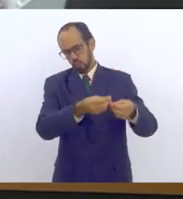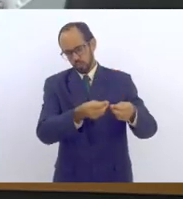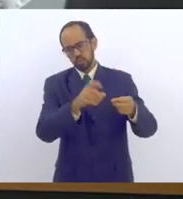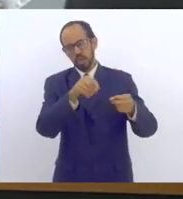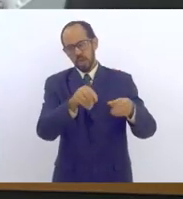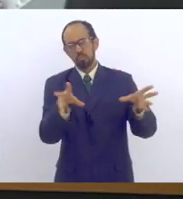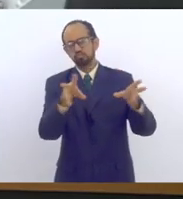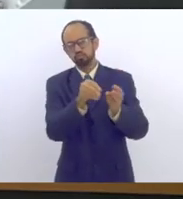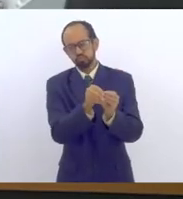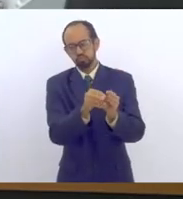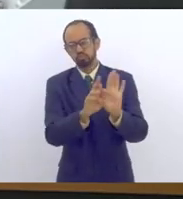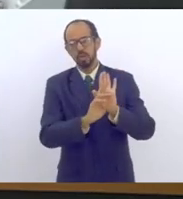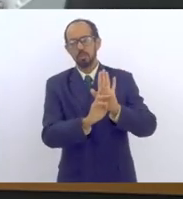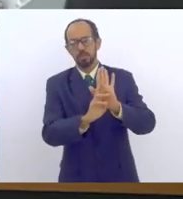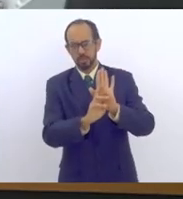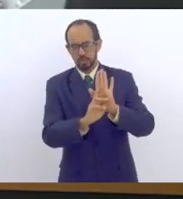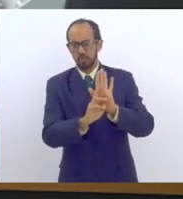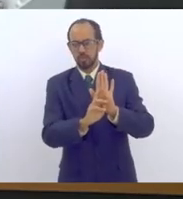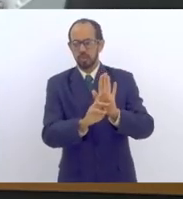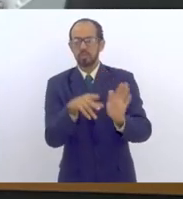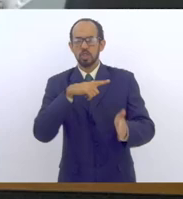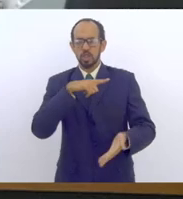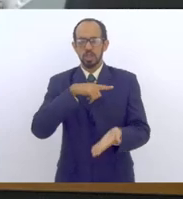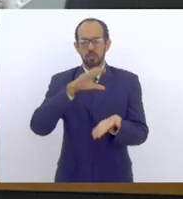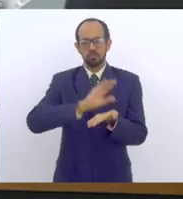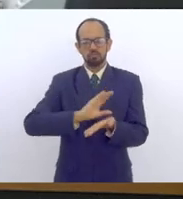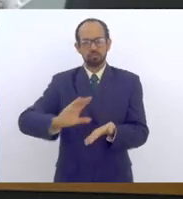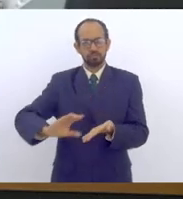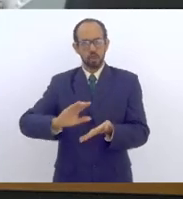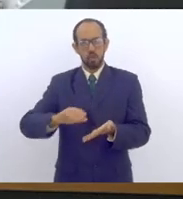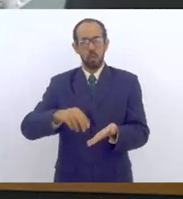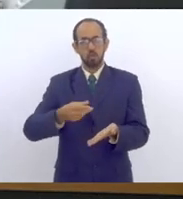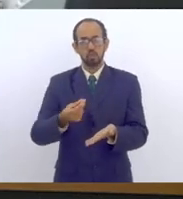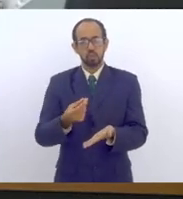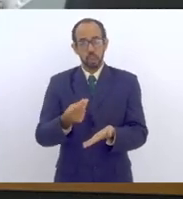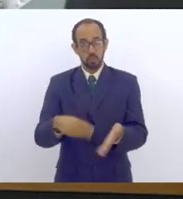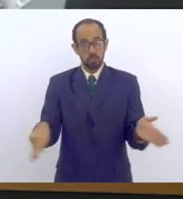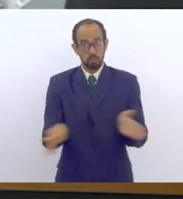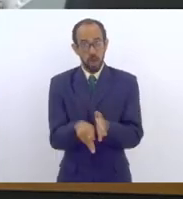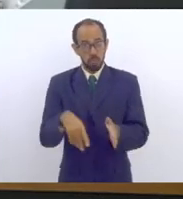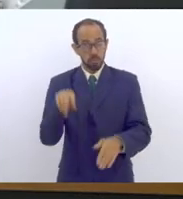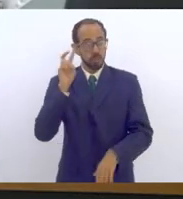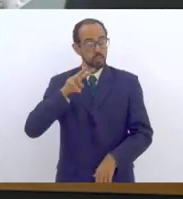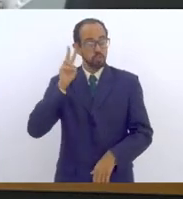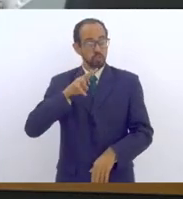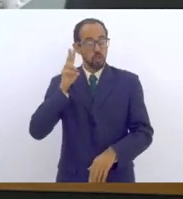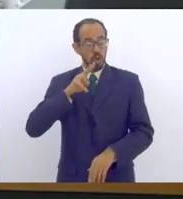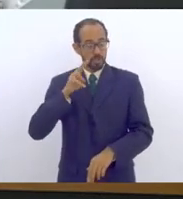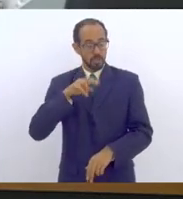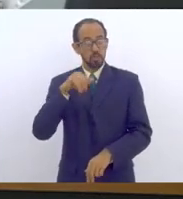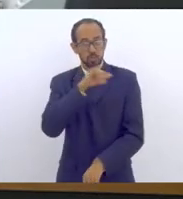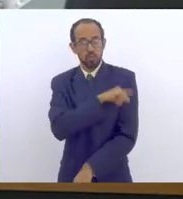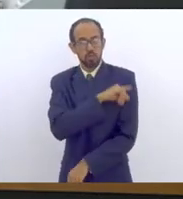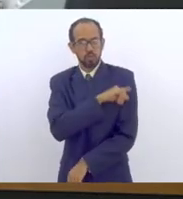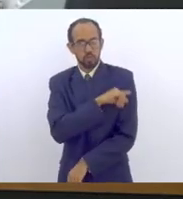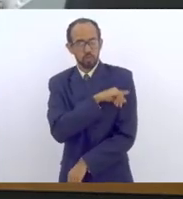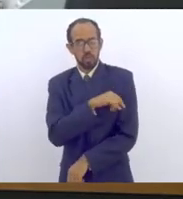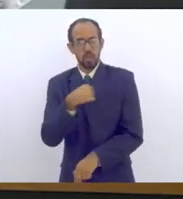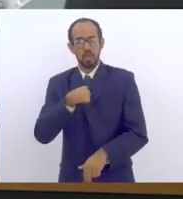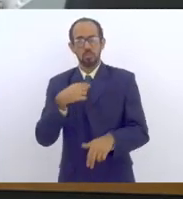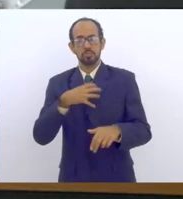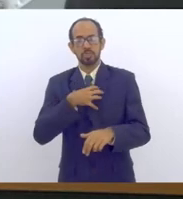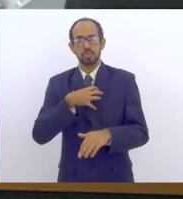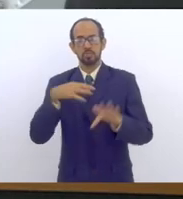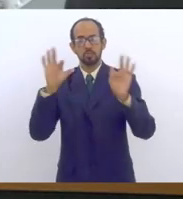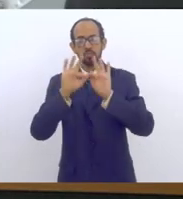também o maior número de investimento com recursos próprios do estado da história do Rio hoje eu passo por esse estado eu fico feliz de ver